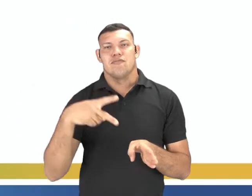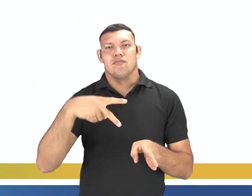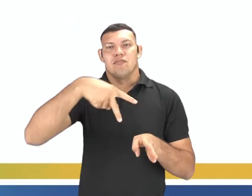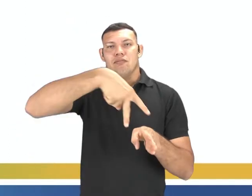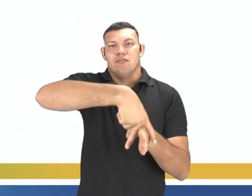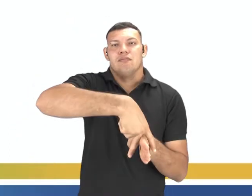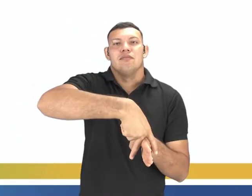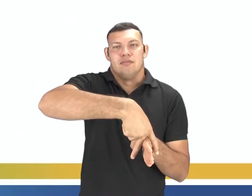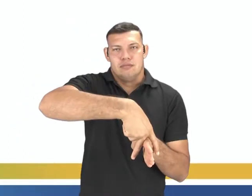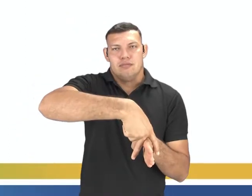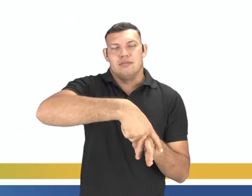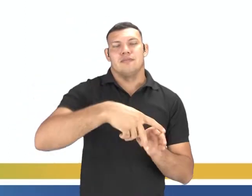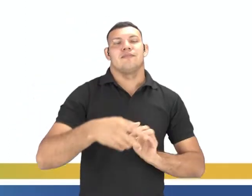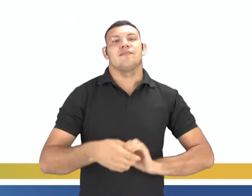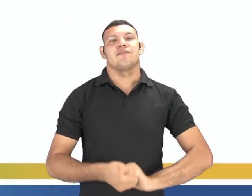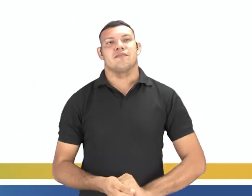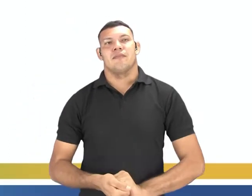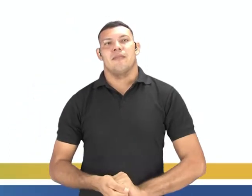cavalo.